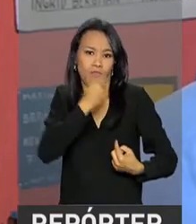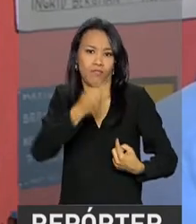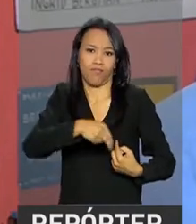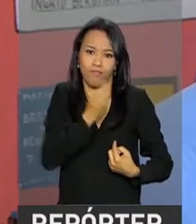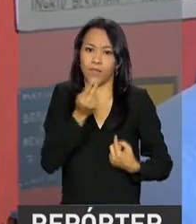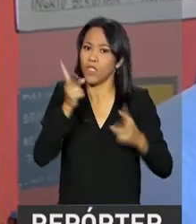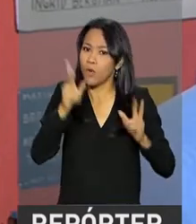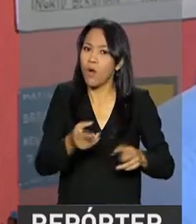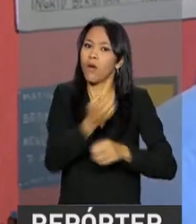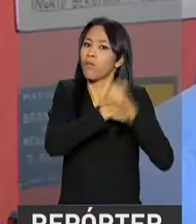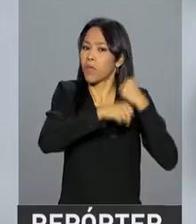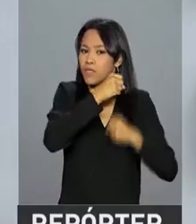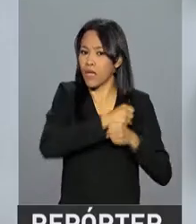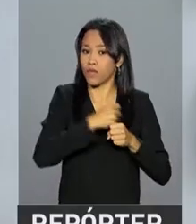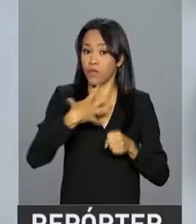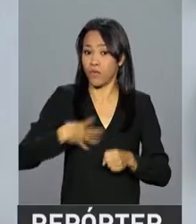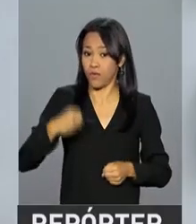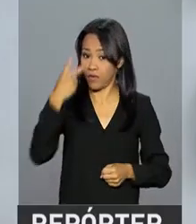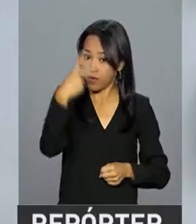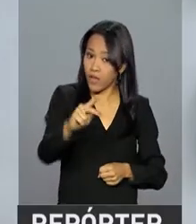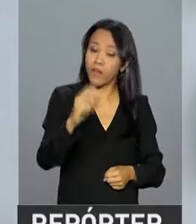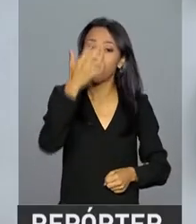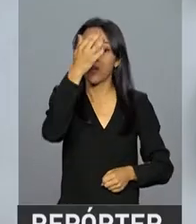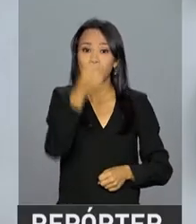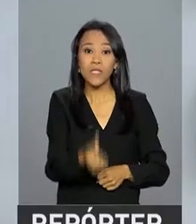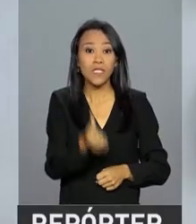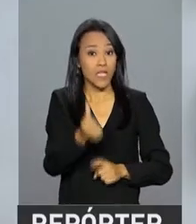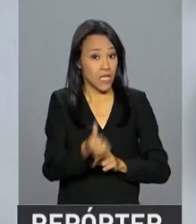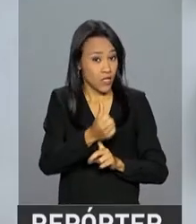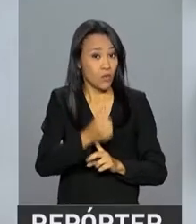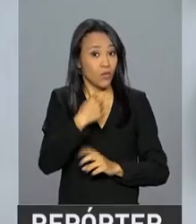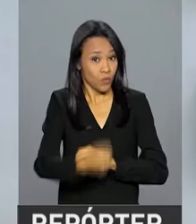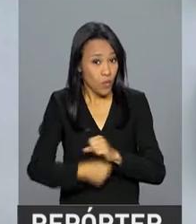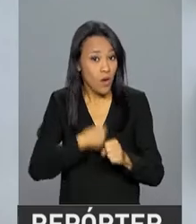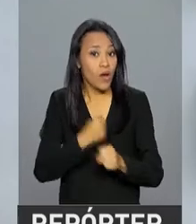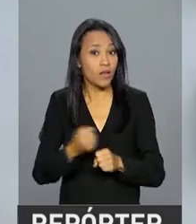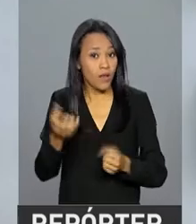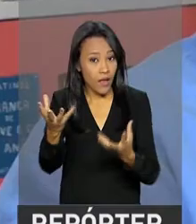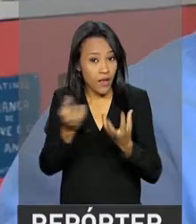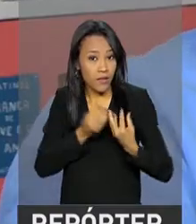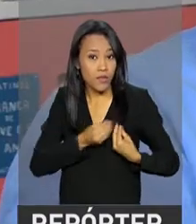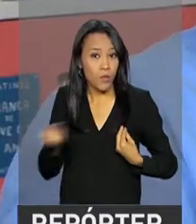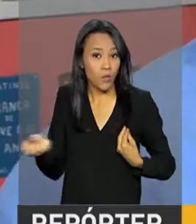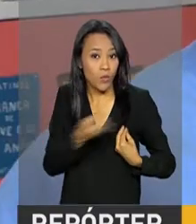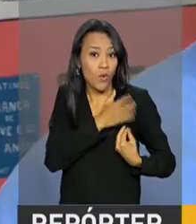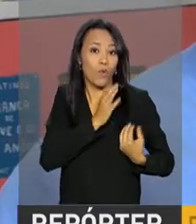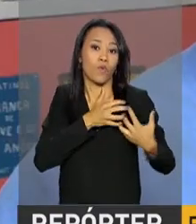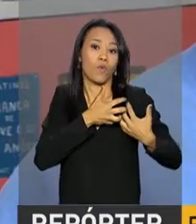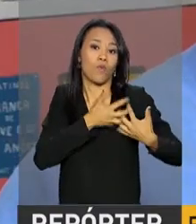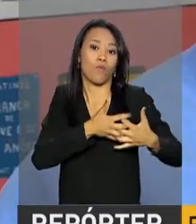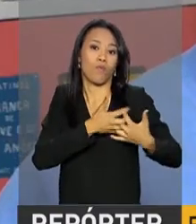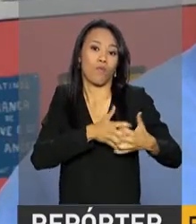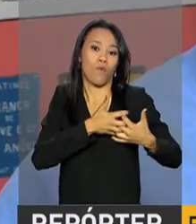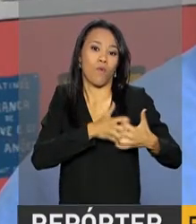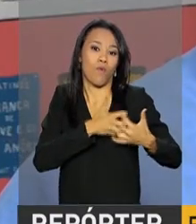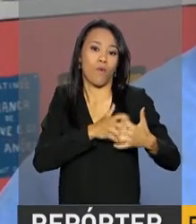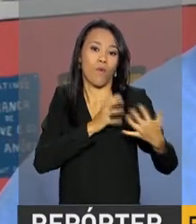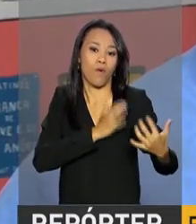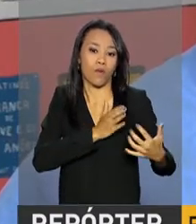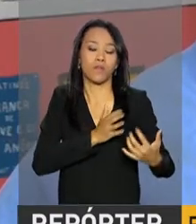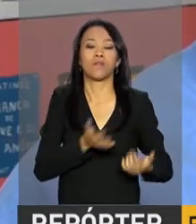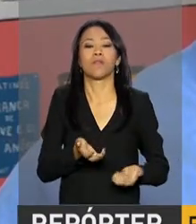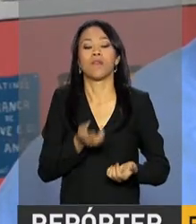da cozinheira elza foi o sexto paciente do ano a receber um novo coração ele está muito feliz em saber que ele vai sair